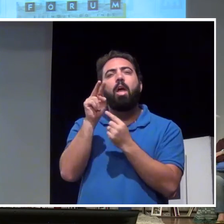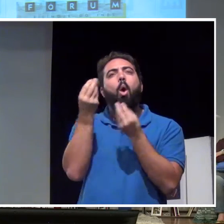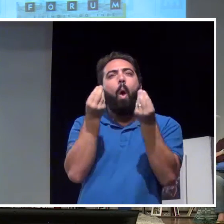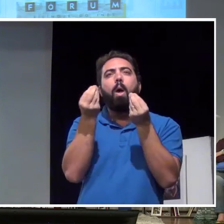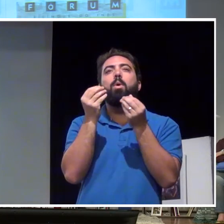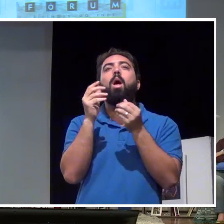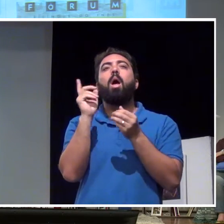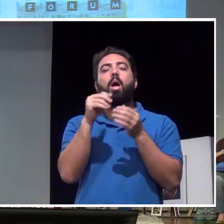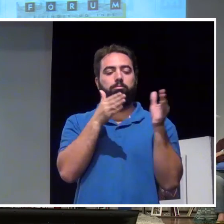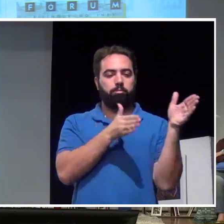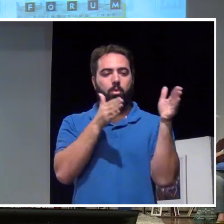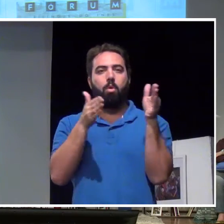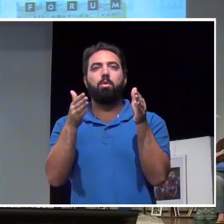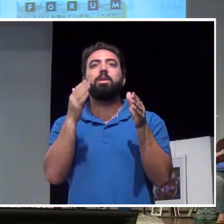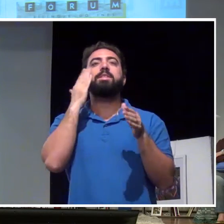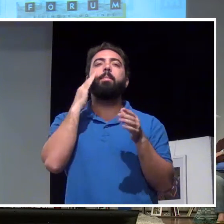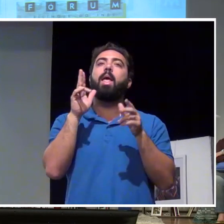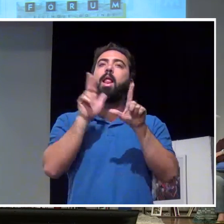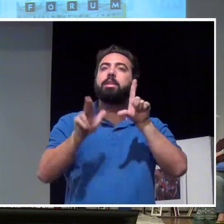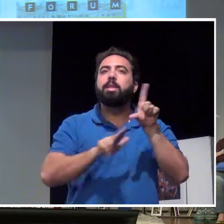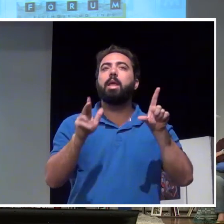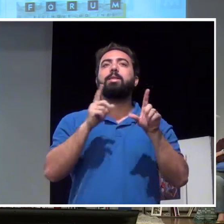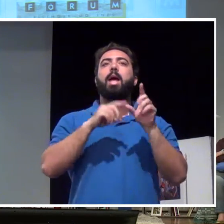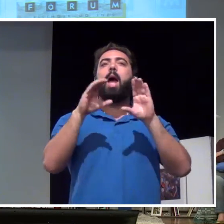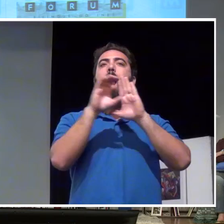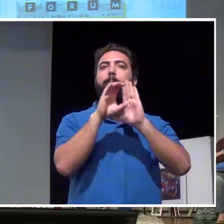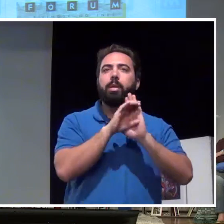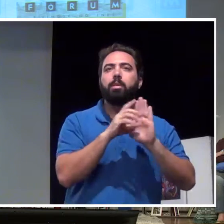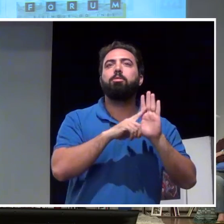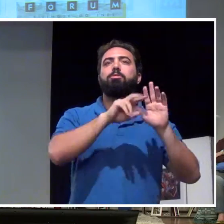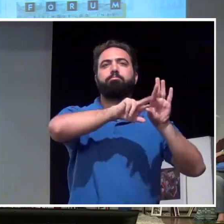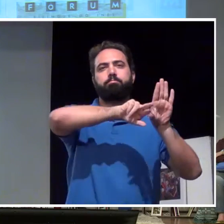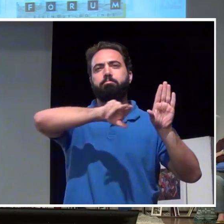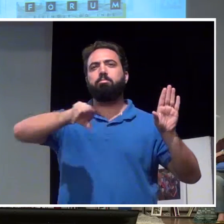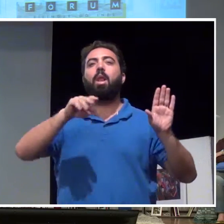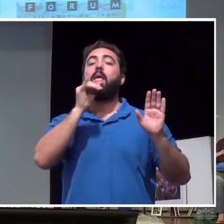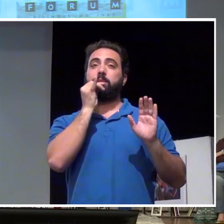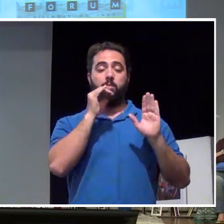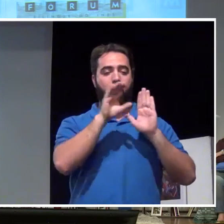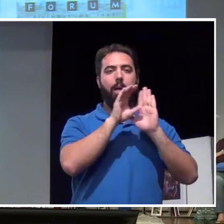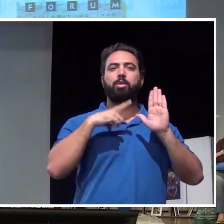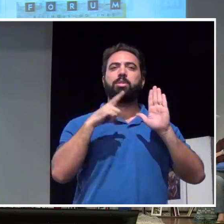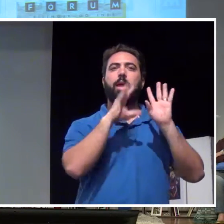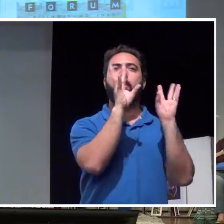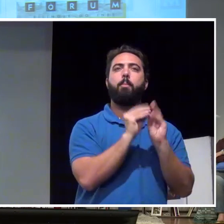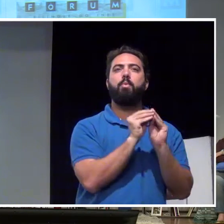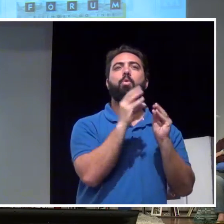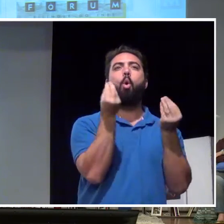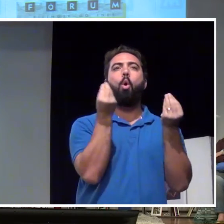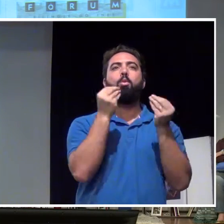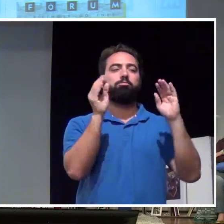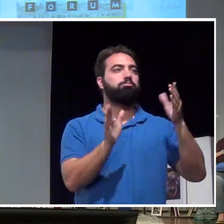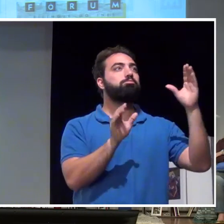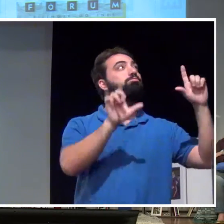quanto ao legenda, capítulo, porque o capítulo recebe uma simplificação para ficar do lado